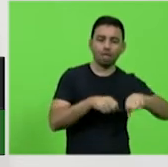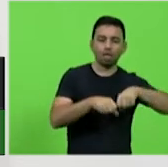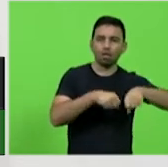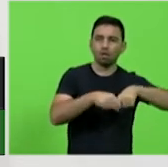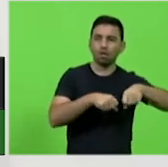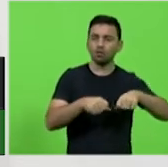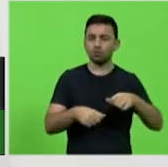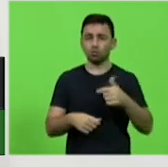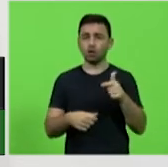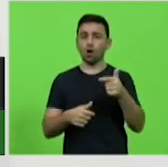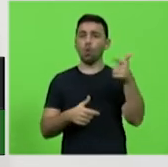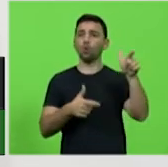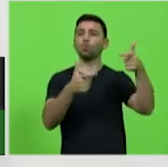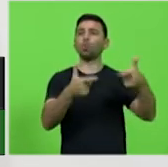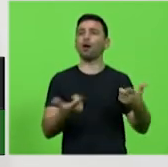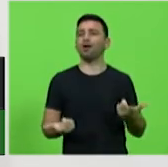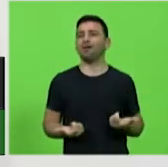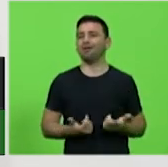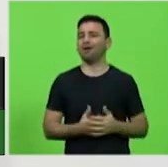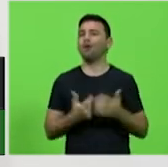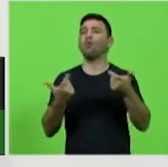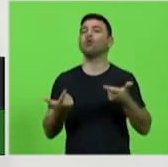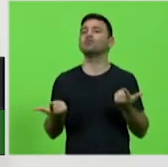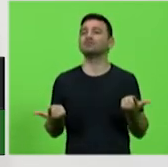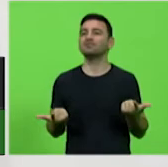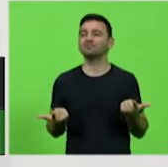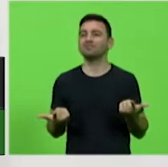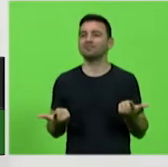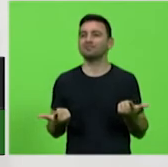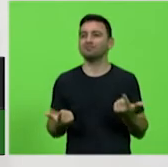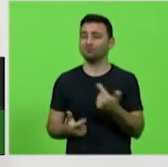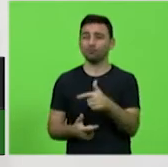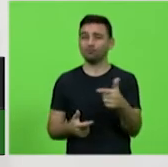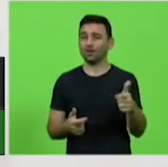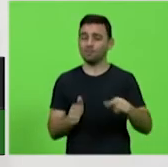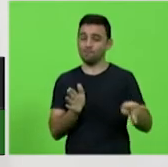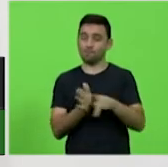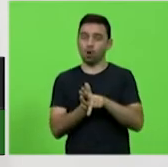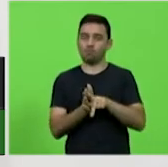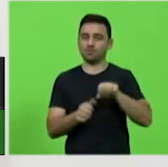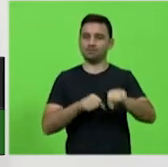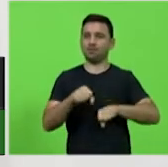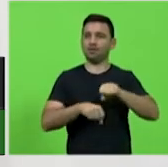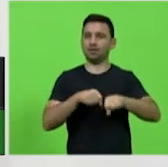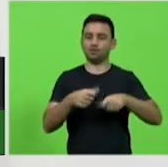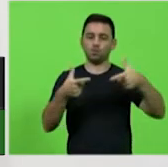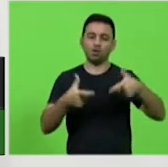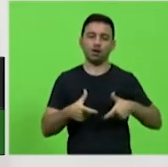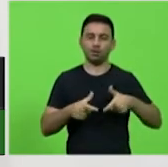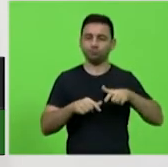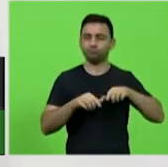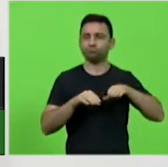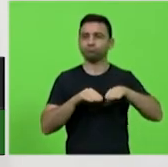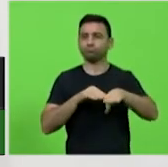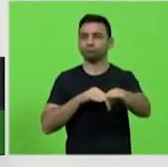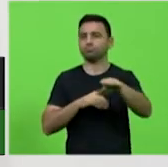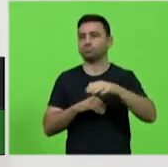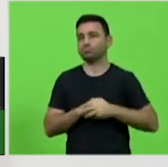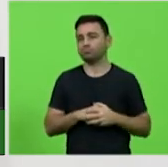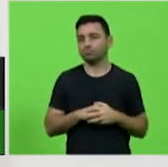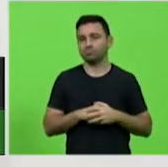tem outro meio, não tem outro espaço, não tem ciclovia. Como é que o ciclista vai